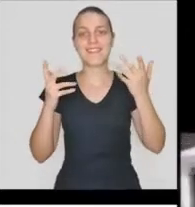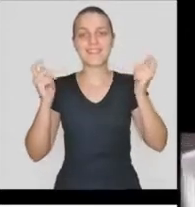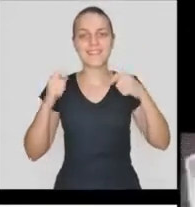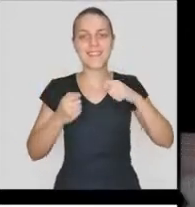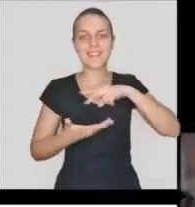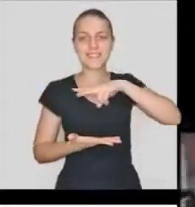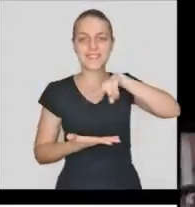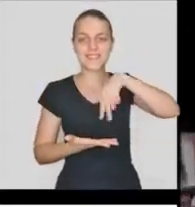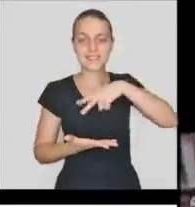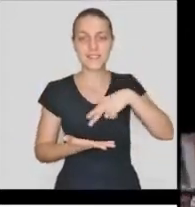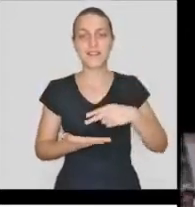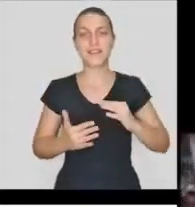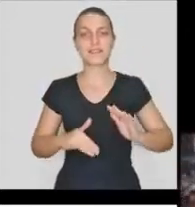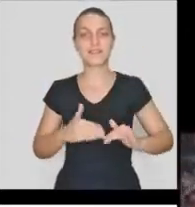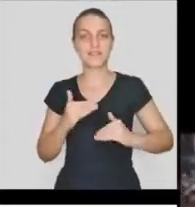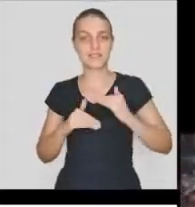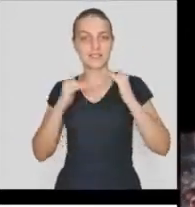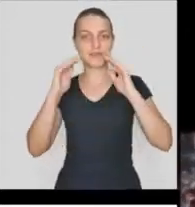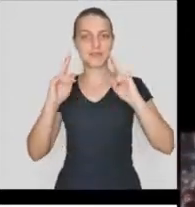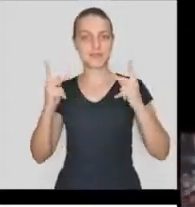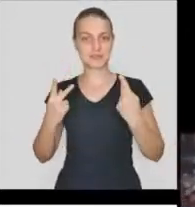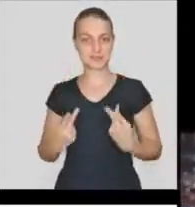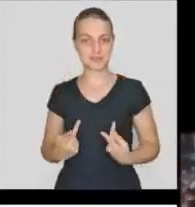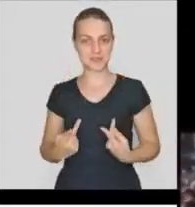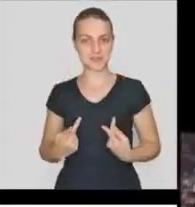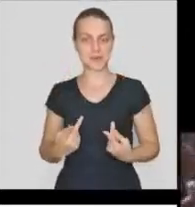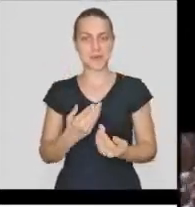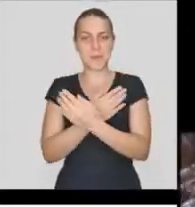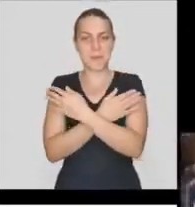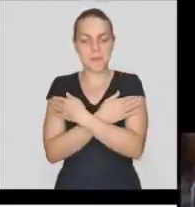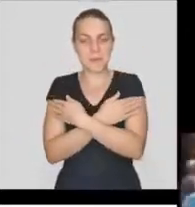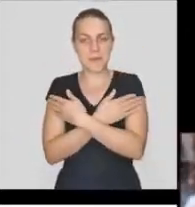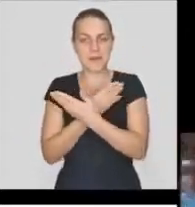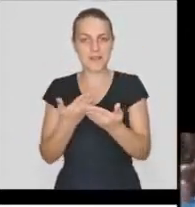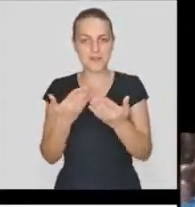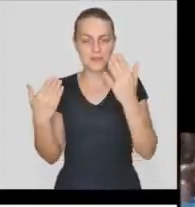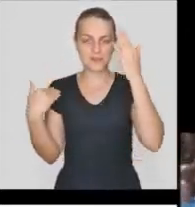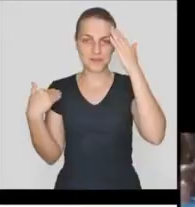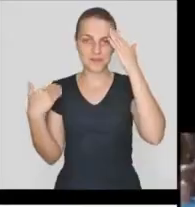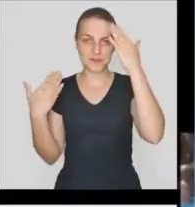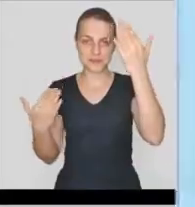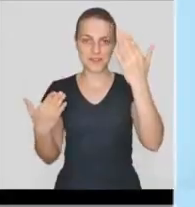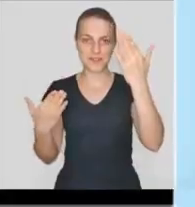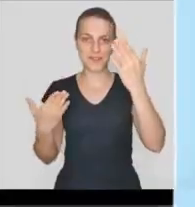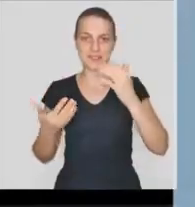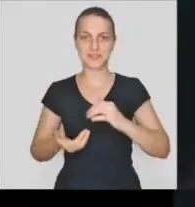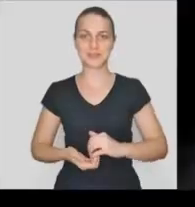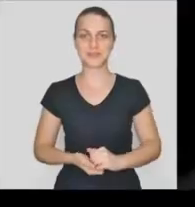a dança no desenvolvimento do ser humano. Um abraço e obrigado.